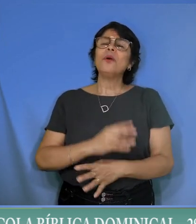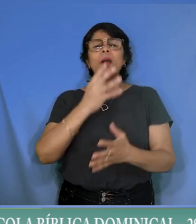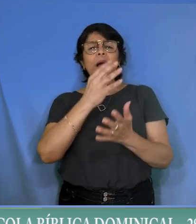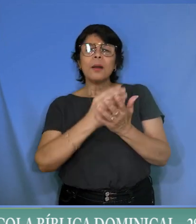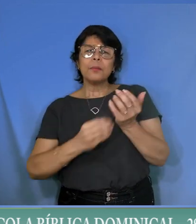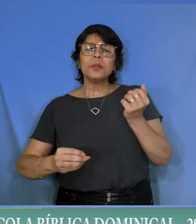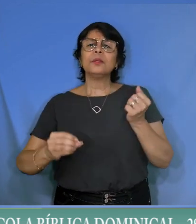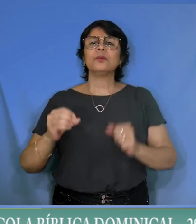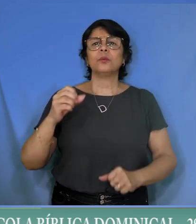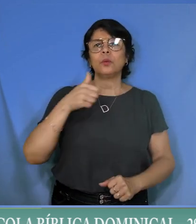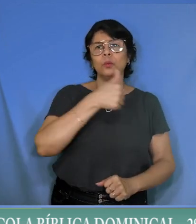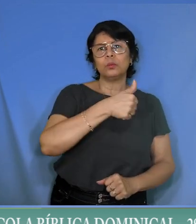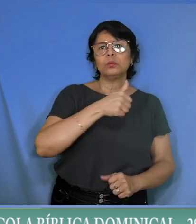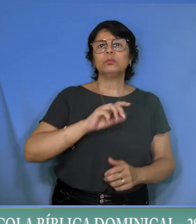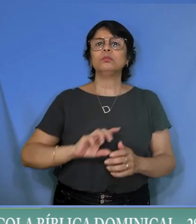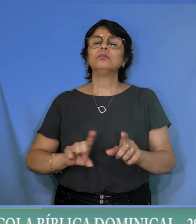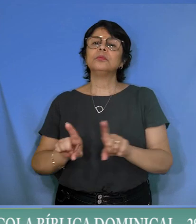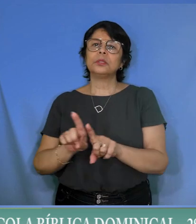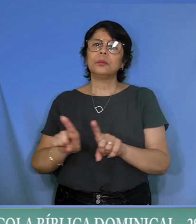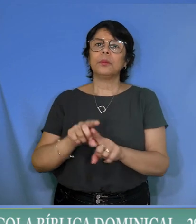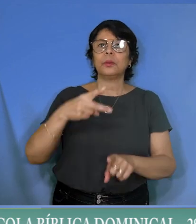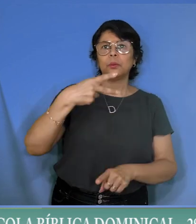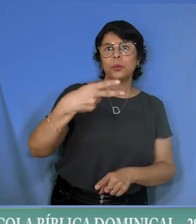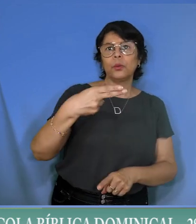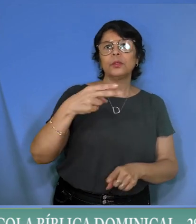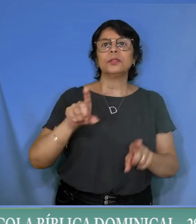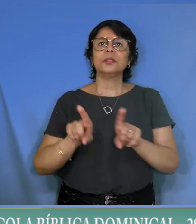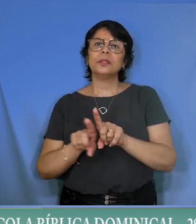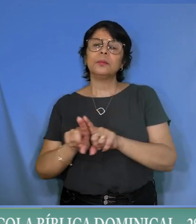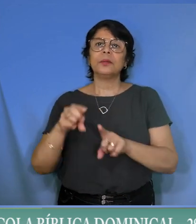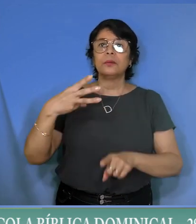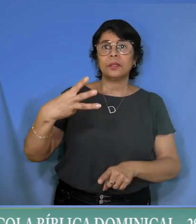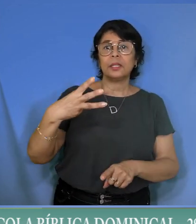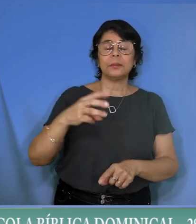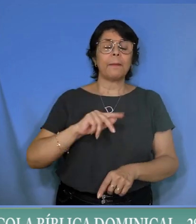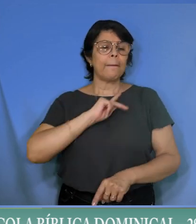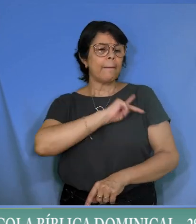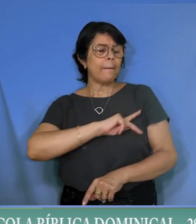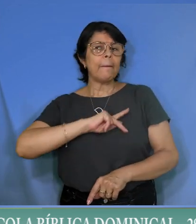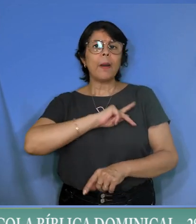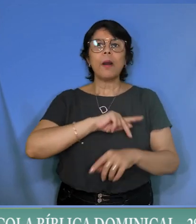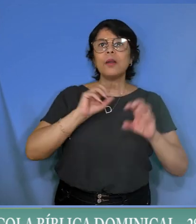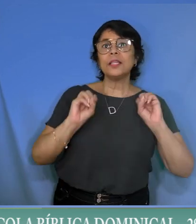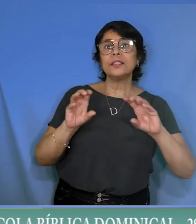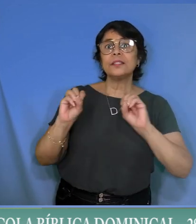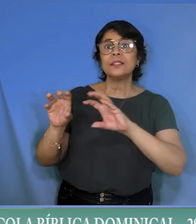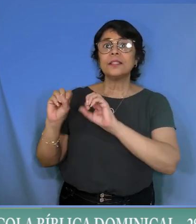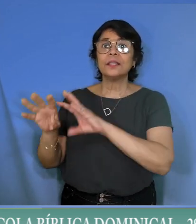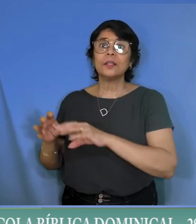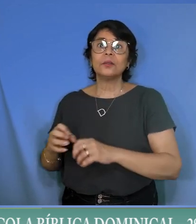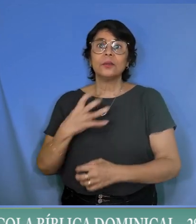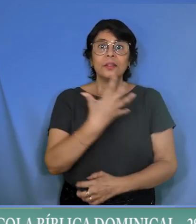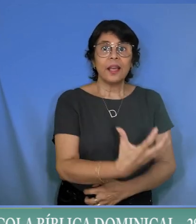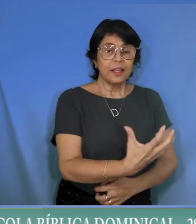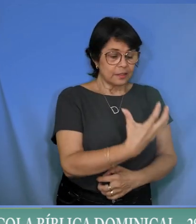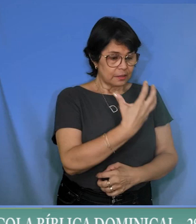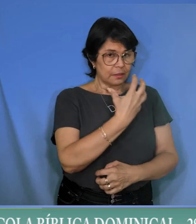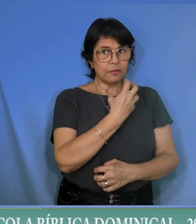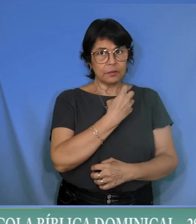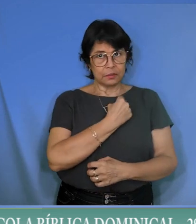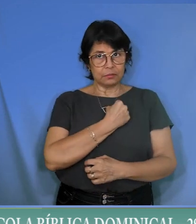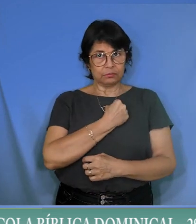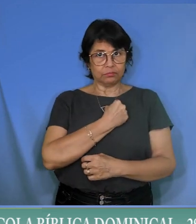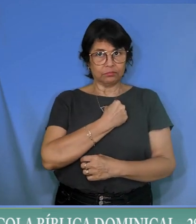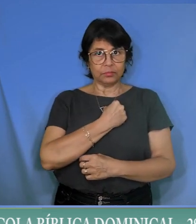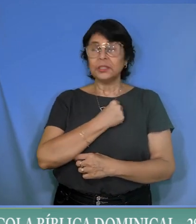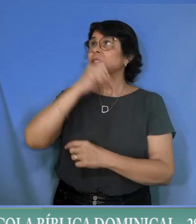obra da salvação, como Deus buscou os seus eleitos, como Deus lhes deu graça e a fé para que chegasse até a